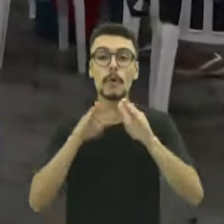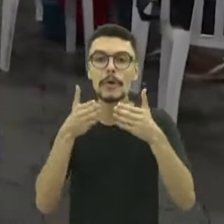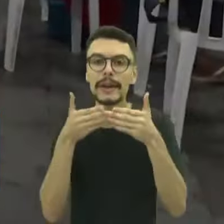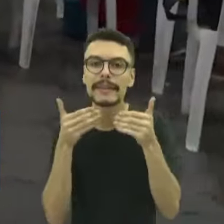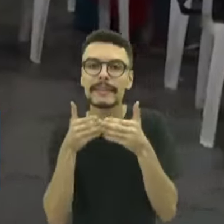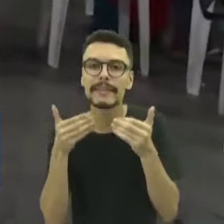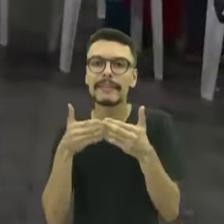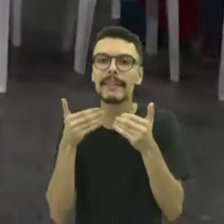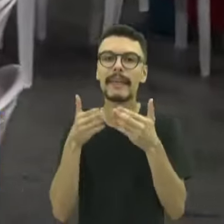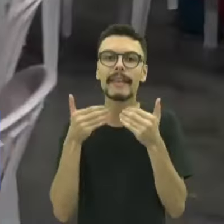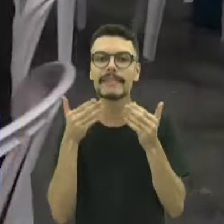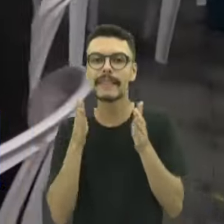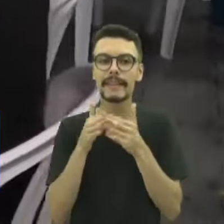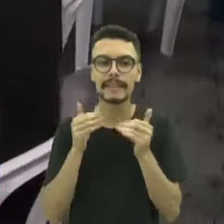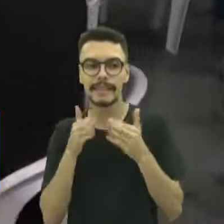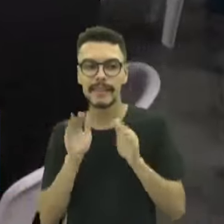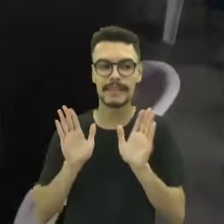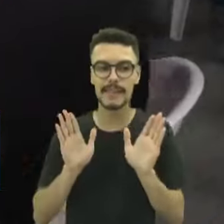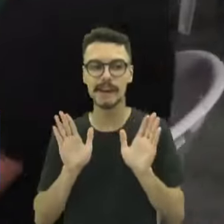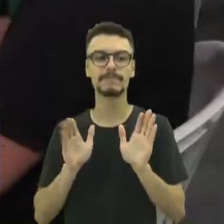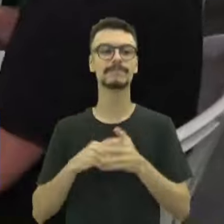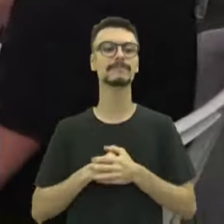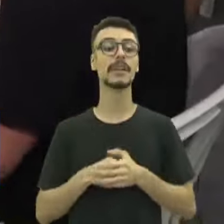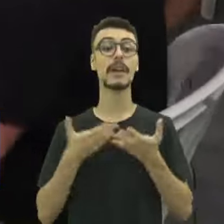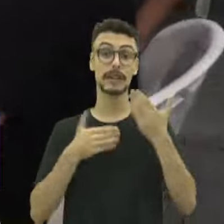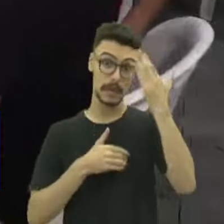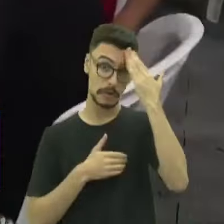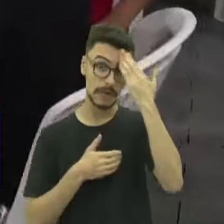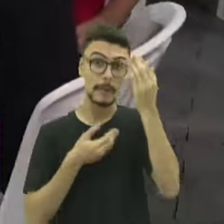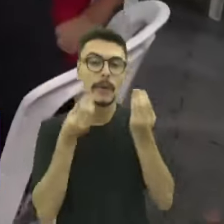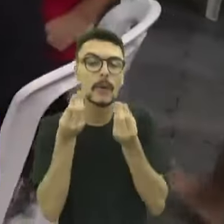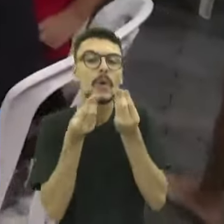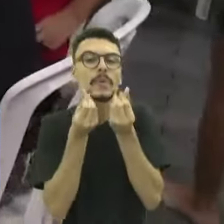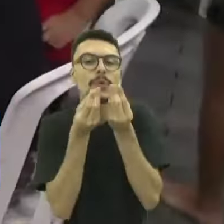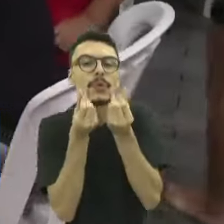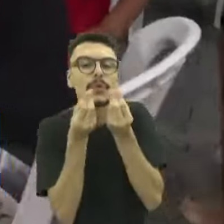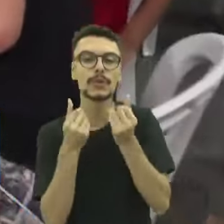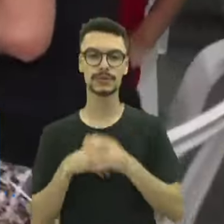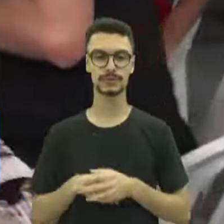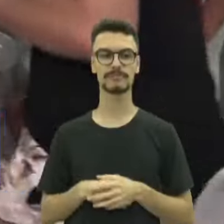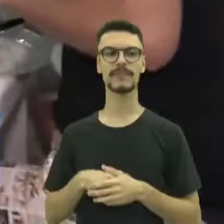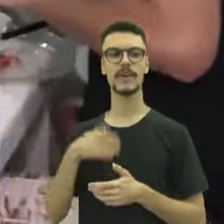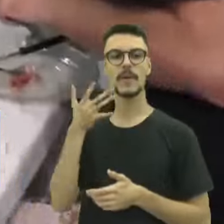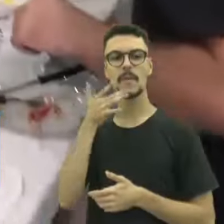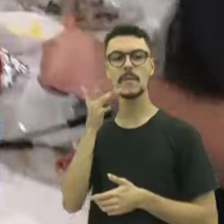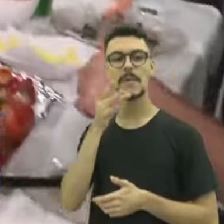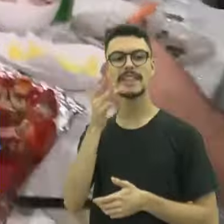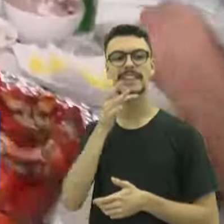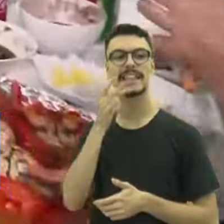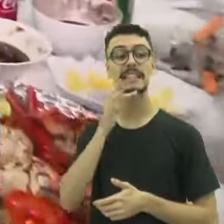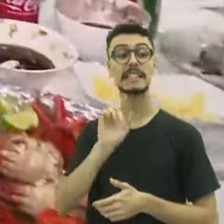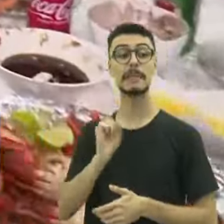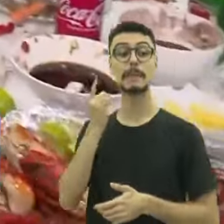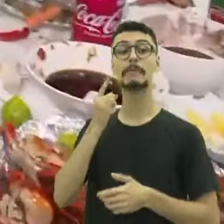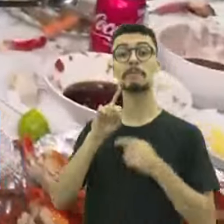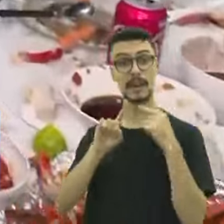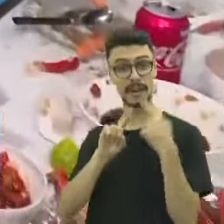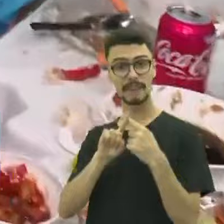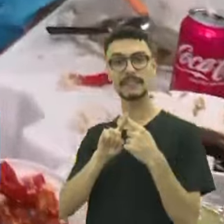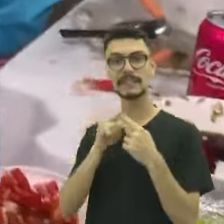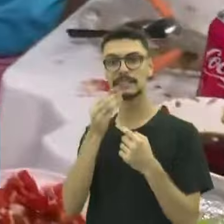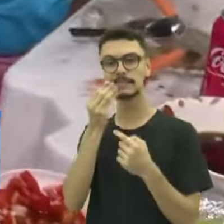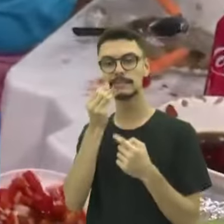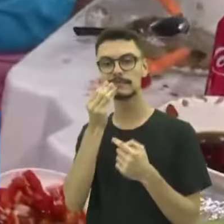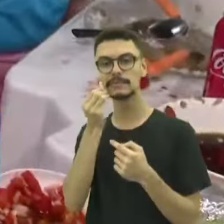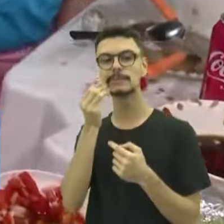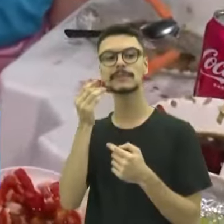tô invadindo aqui a mesa de vocês. Quero saber, como que tá o gostinho aí do caranguejo? Tá uma delícia, é a primeira vez que a gente experimenta. É então,